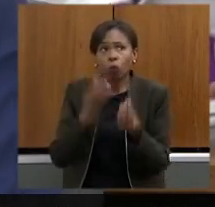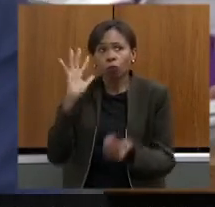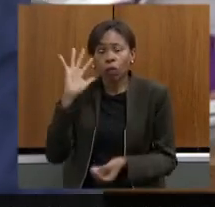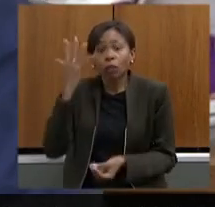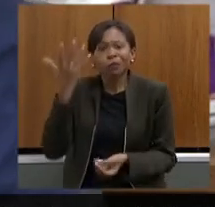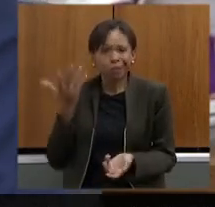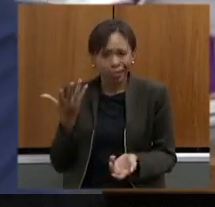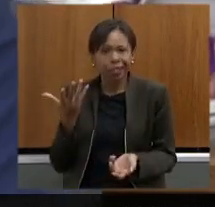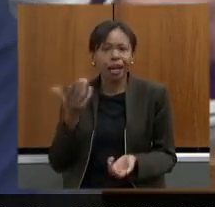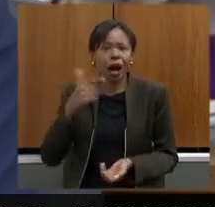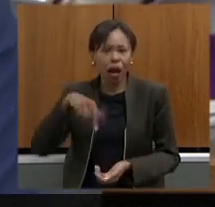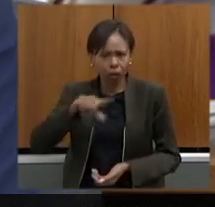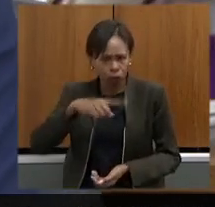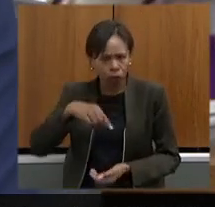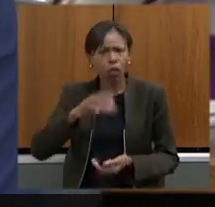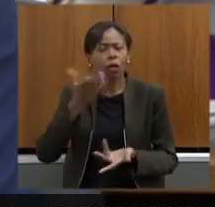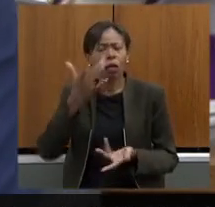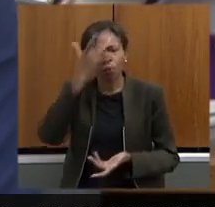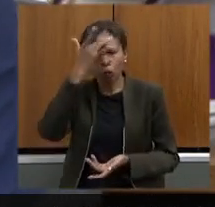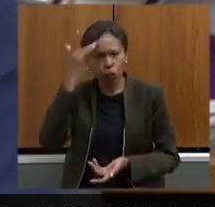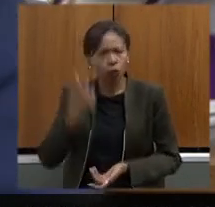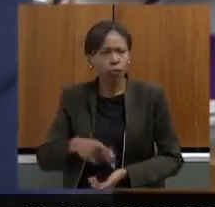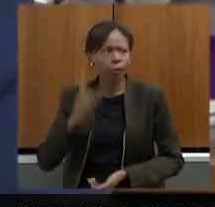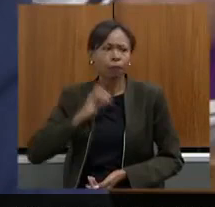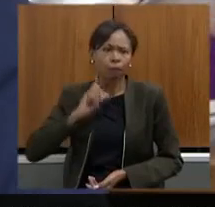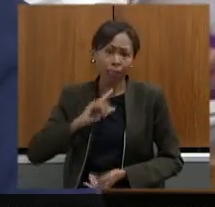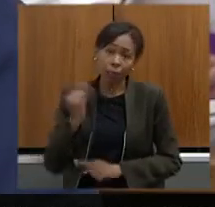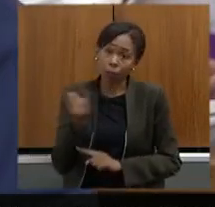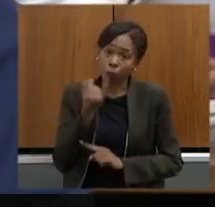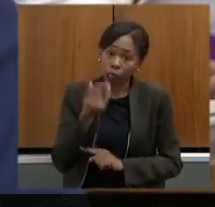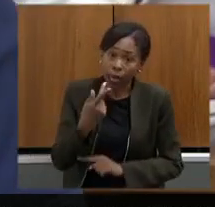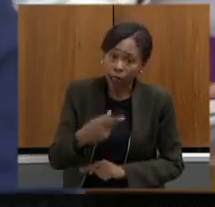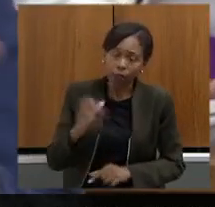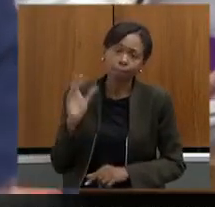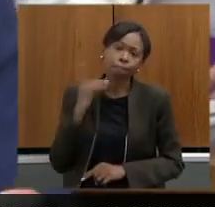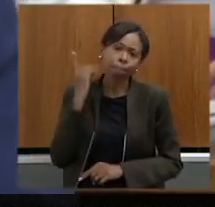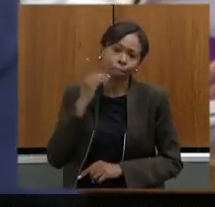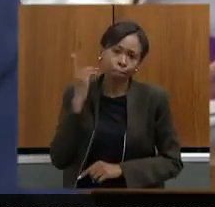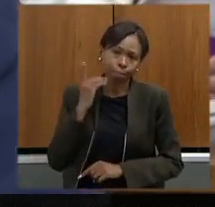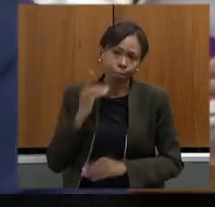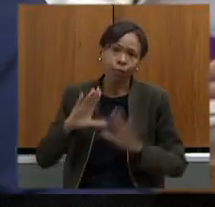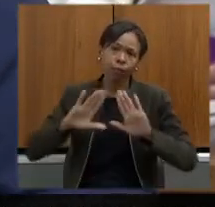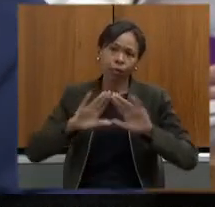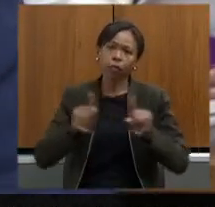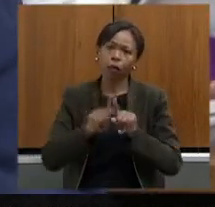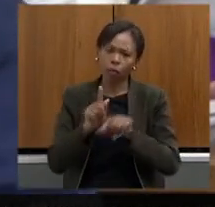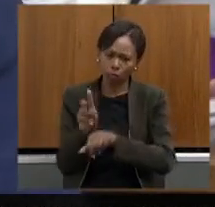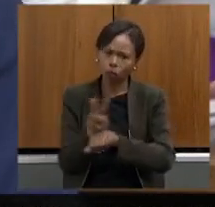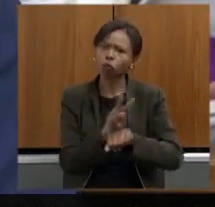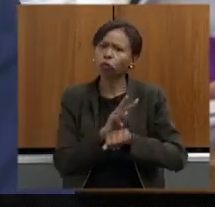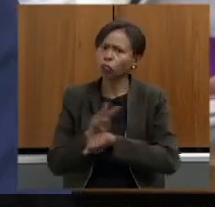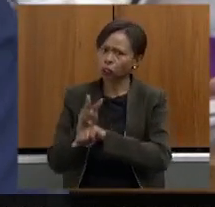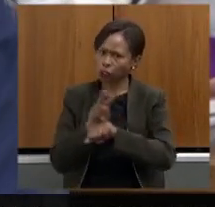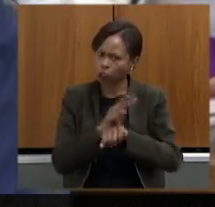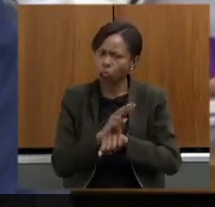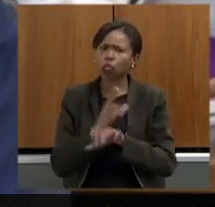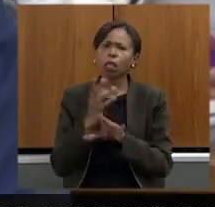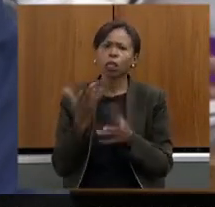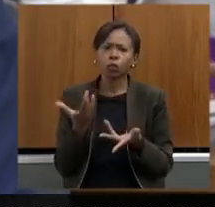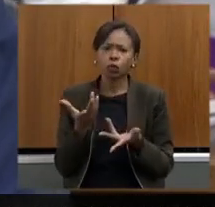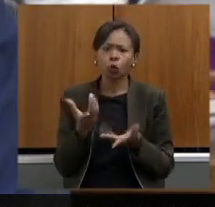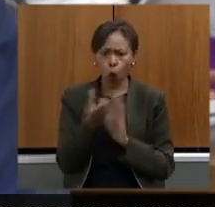importante que o cidadão Mineiro e obviamente todos nossos deputados estaduais aqui da Assembleia Legislativa fiscalizadores do orçamento do Estado ao como são